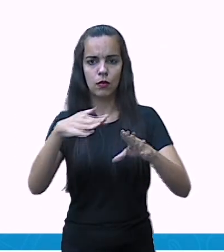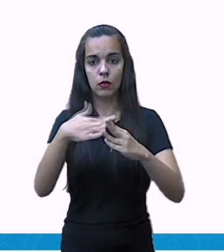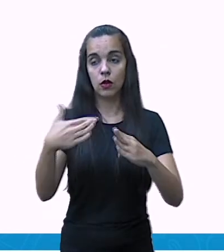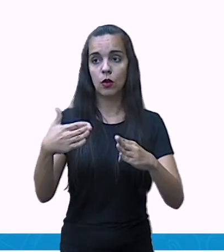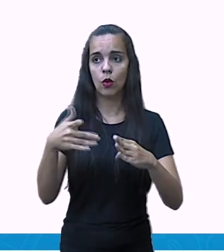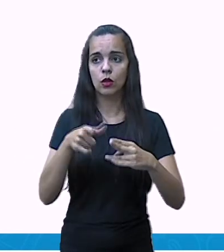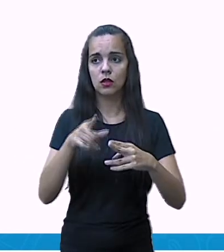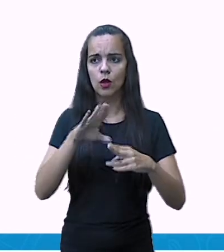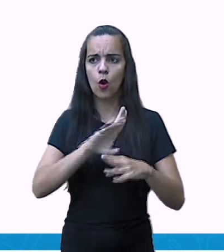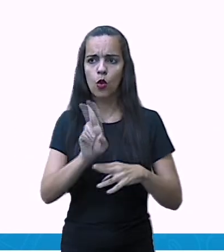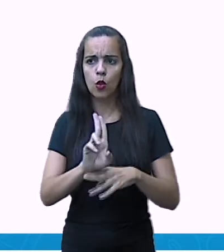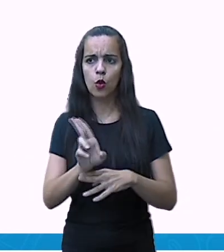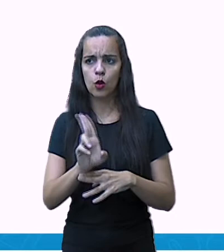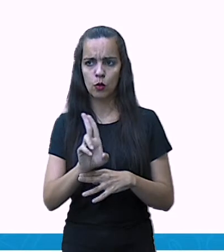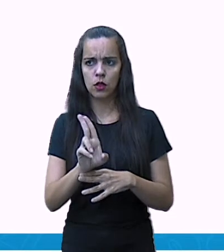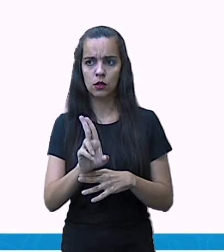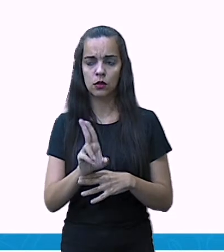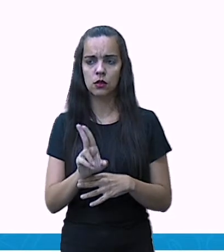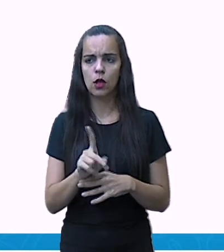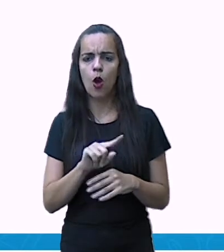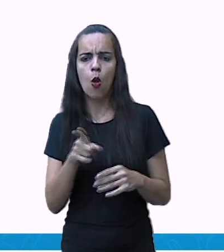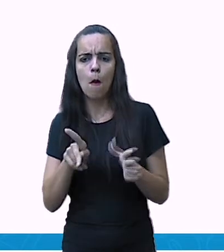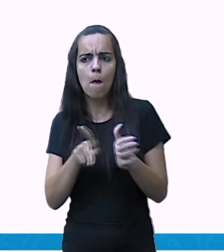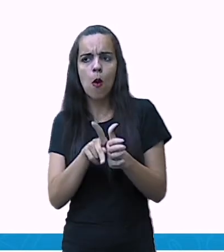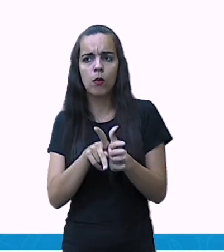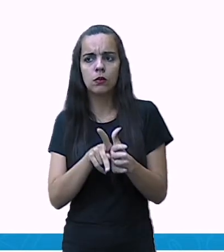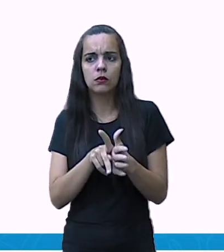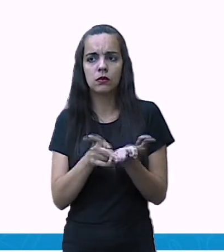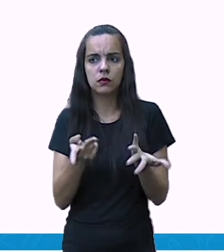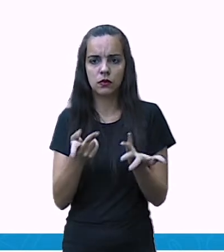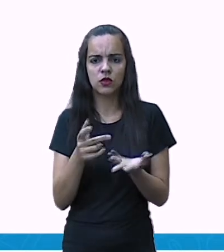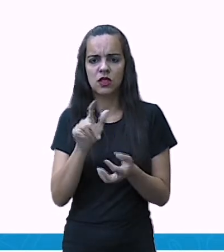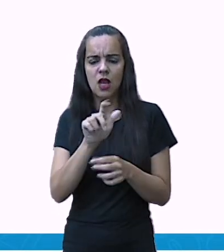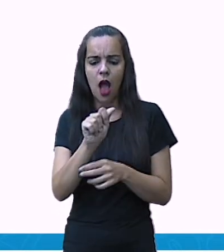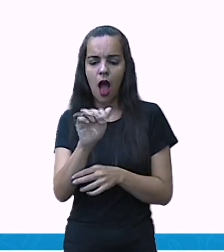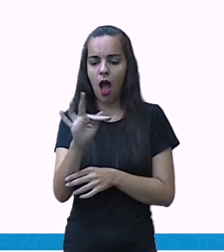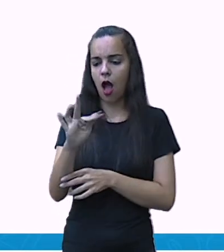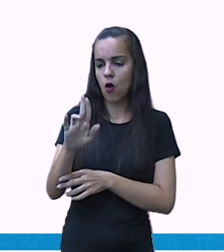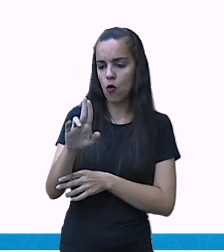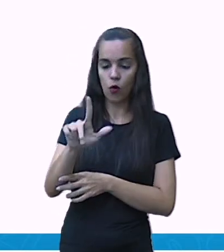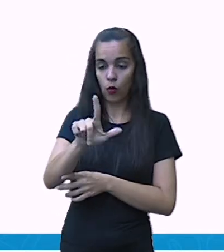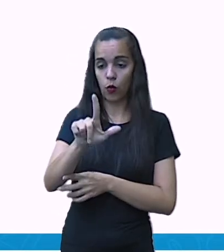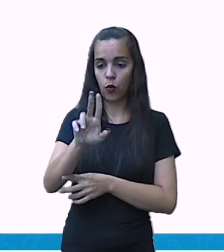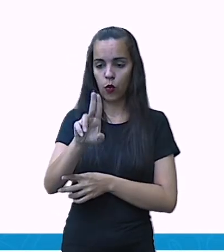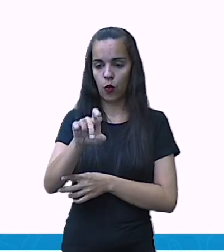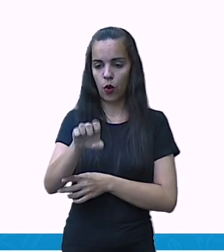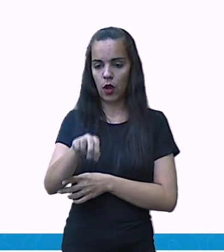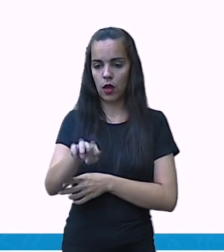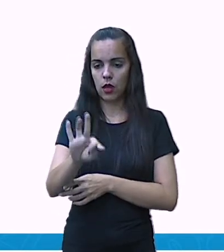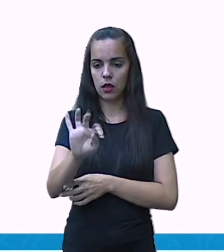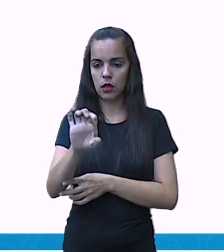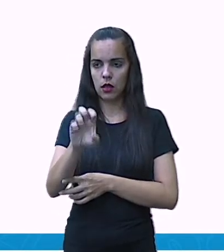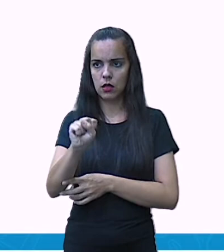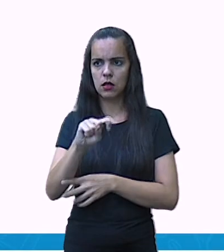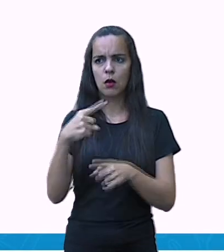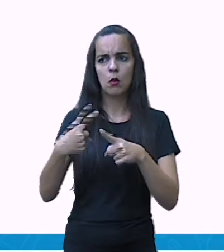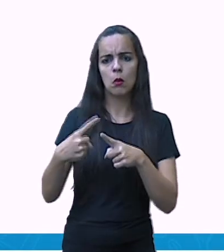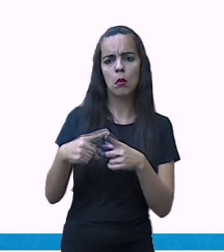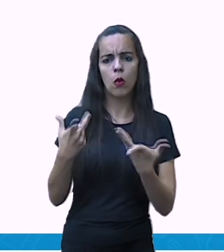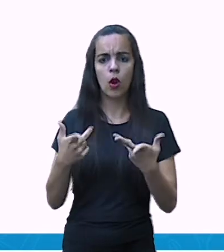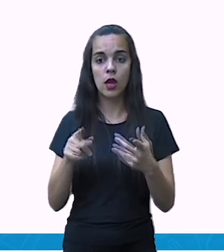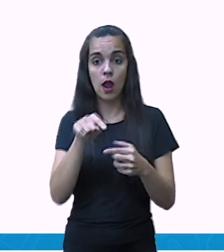principal são chamados de afluentes. Tá certo? E no nosso